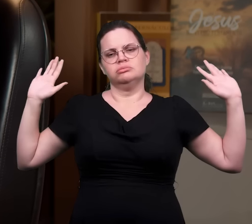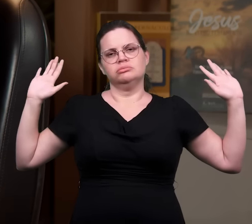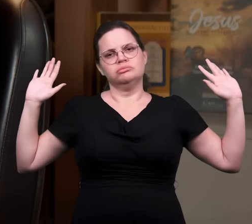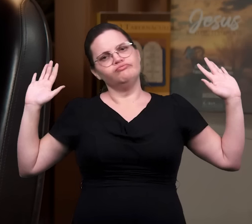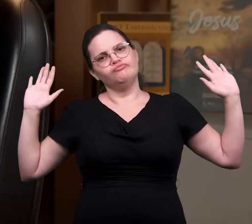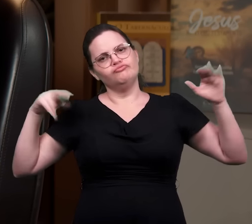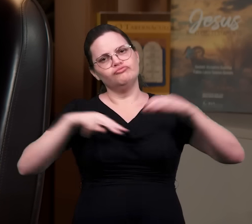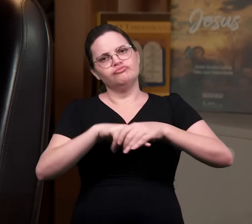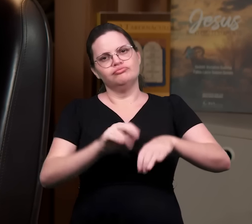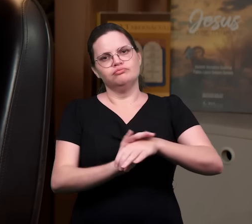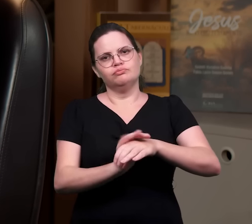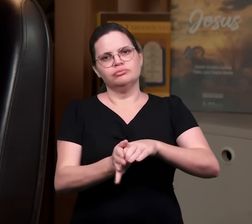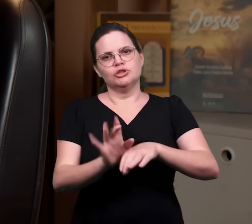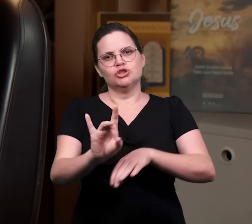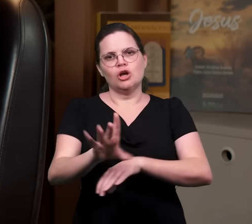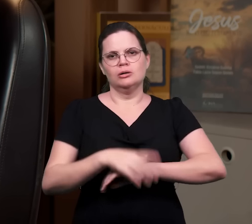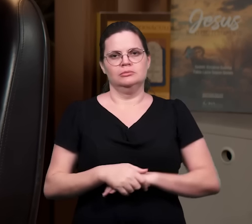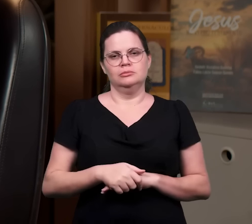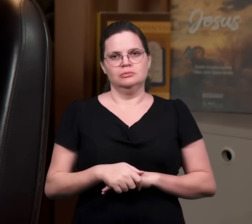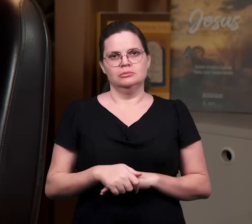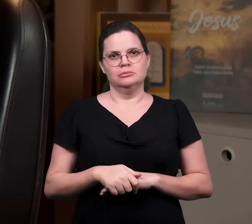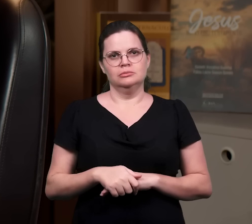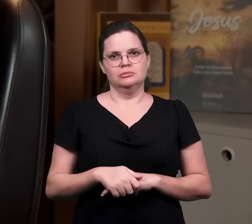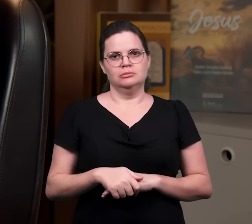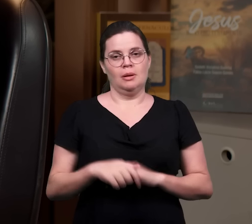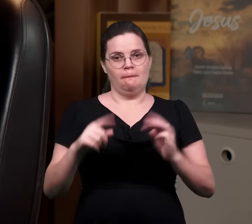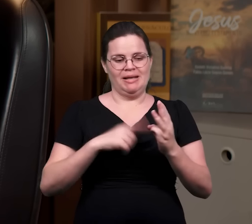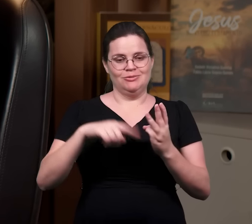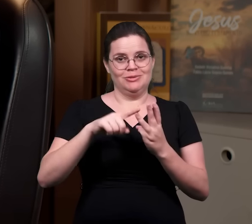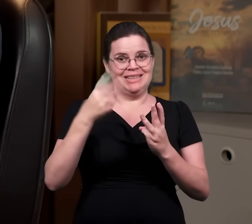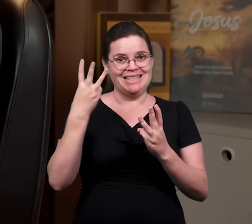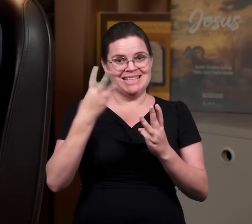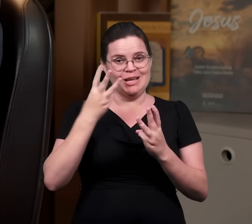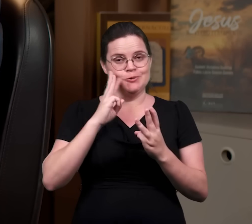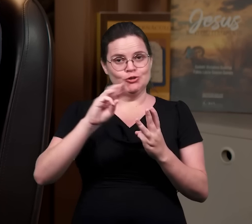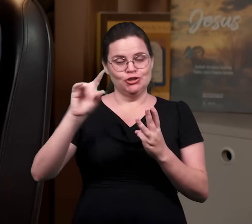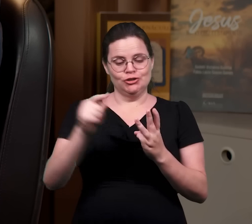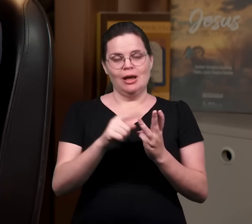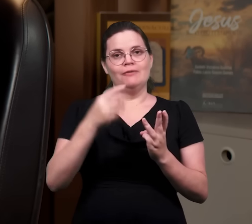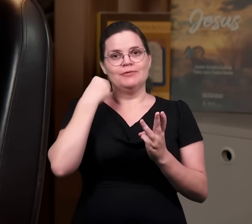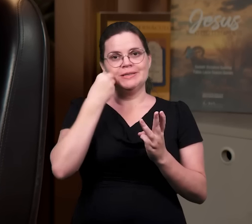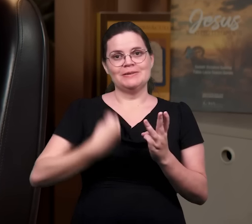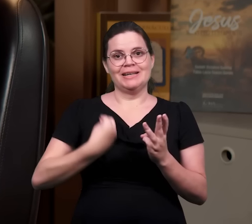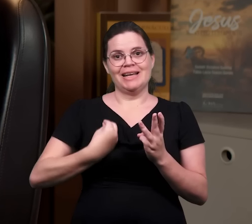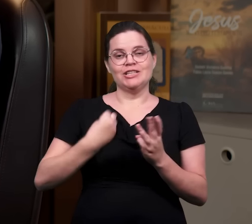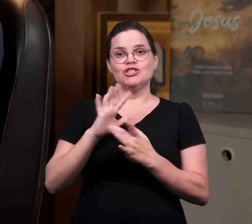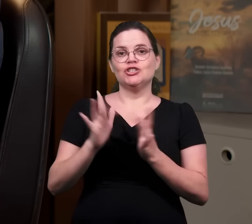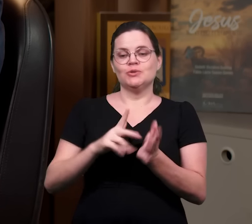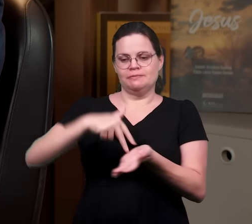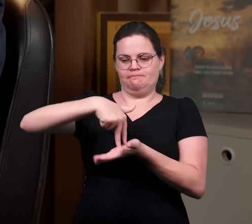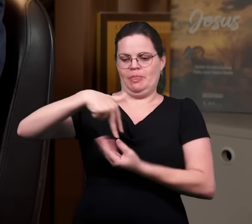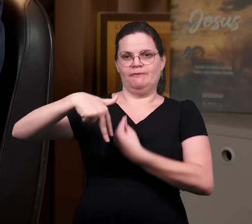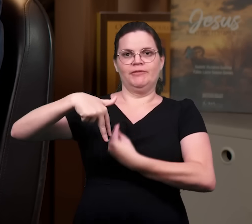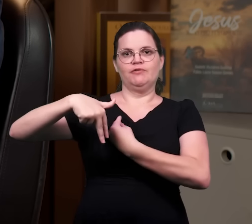ficou no sepulcro, ficou morto. Né? Mas o caminho de 3 dias não, é um Jesus, aquele que vive a experiência do caminho de 3 dias,